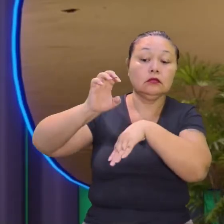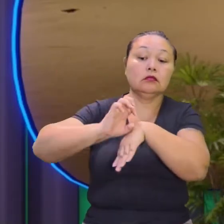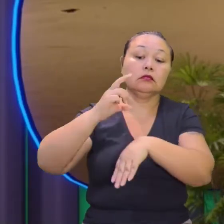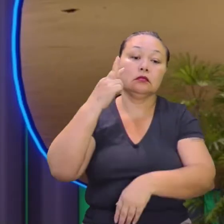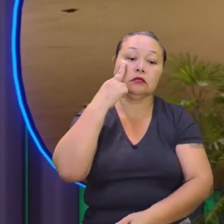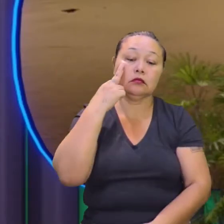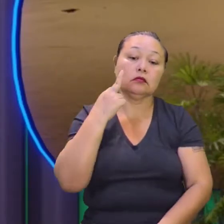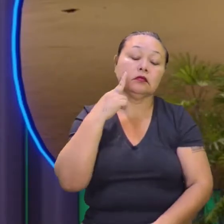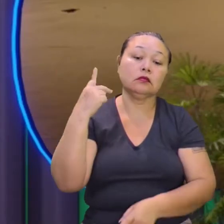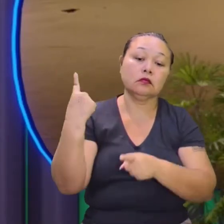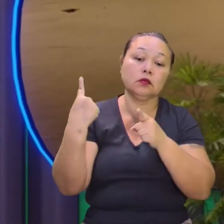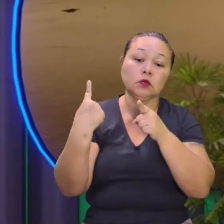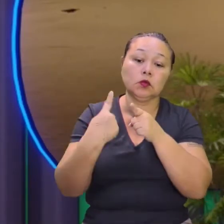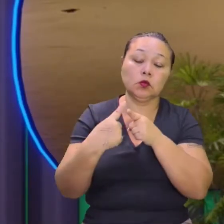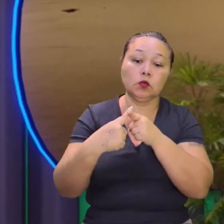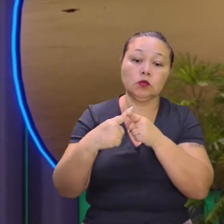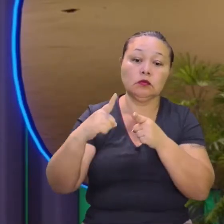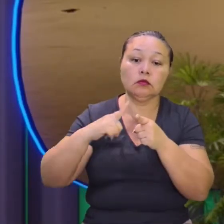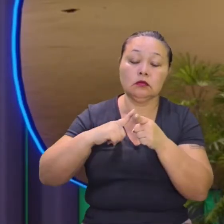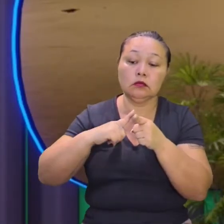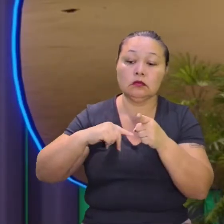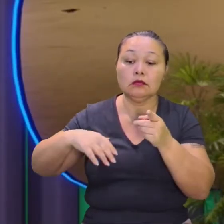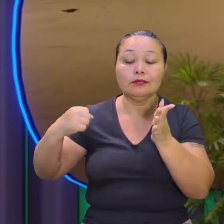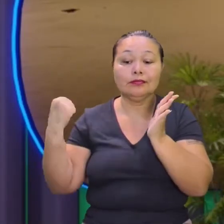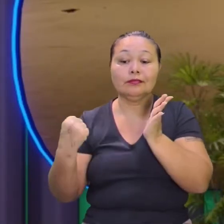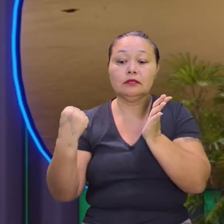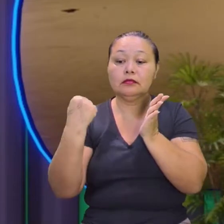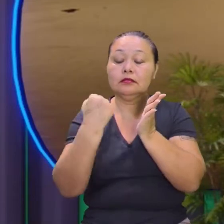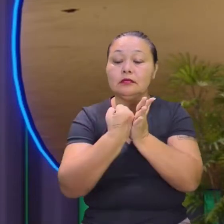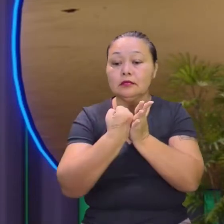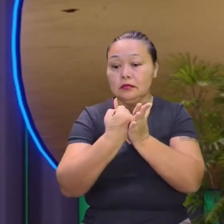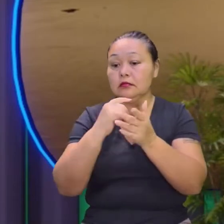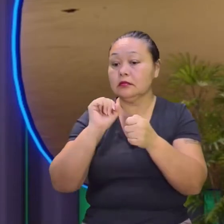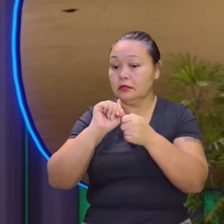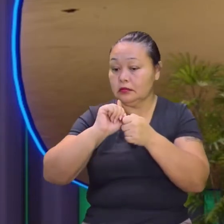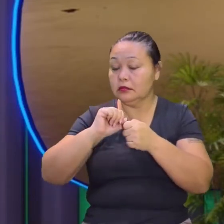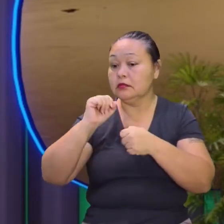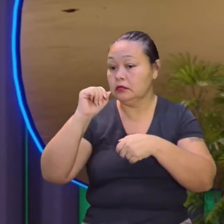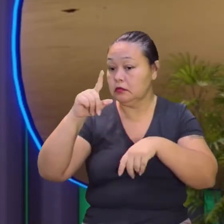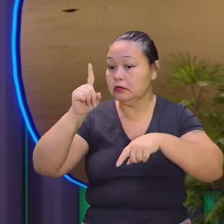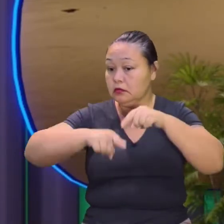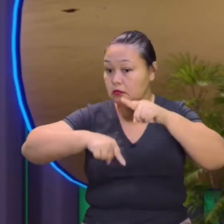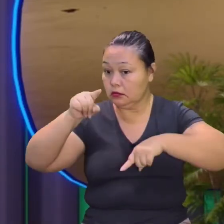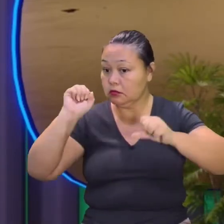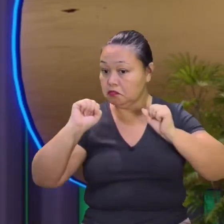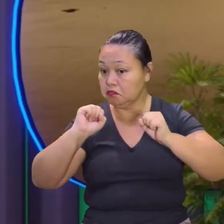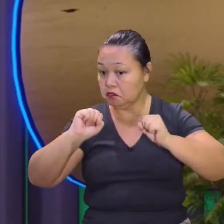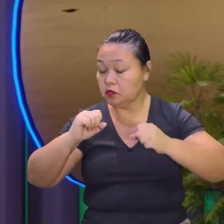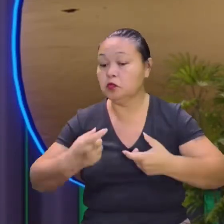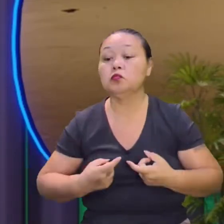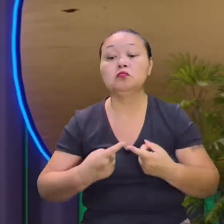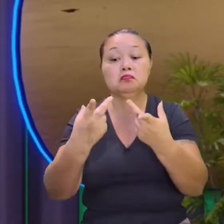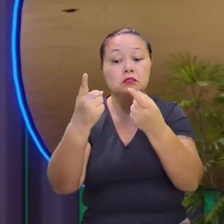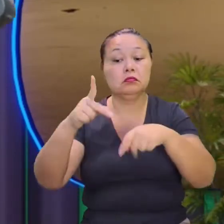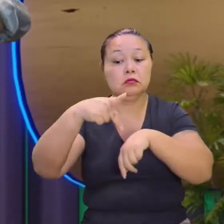Rondônia, porque temos já o selo para exportação. Exatamente. E se não